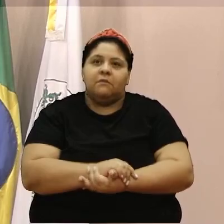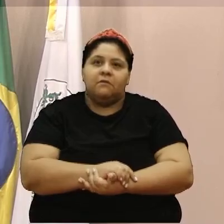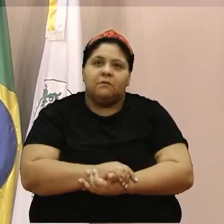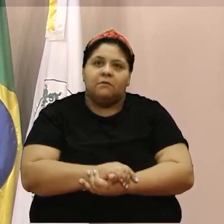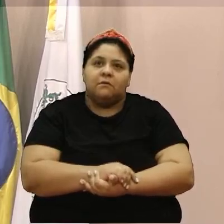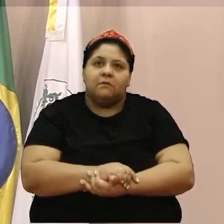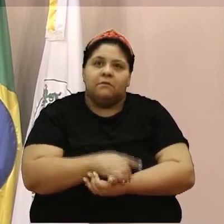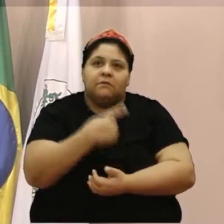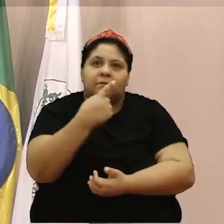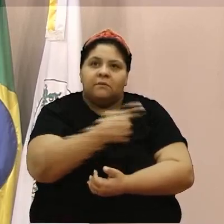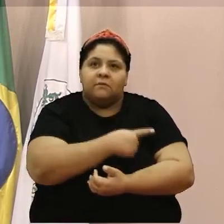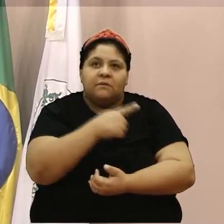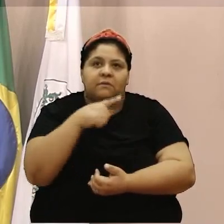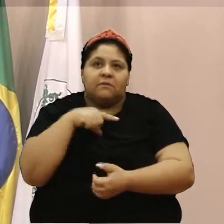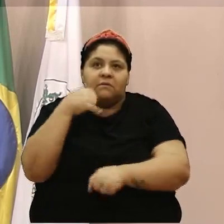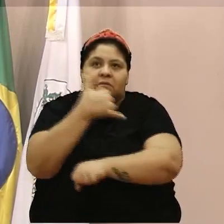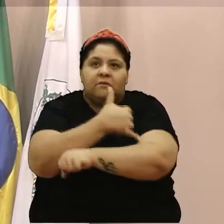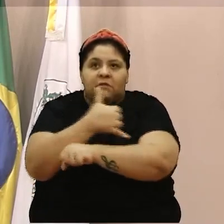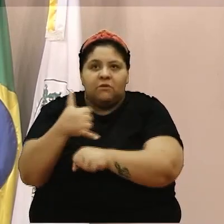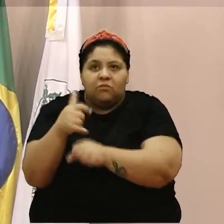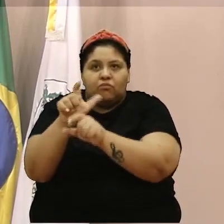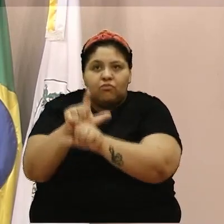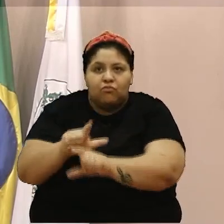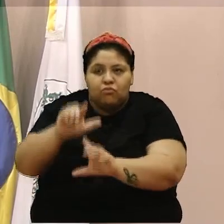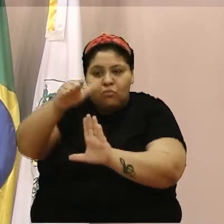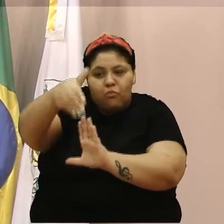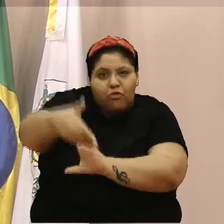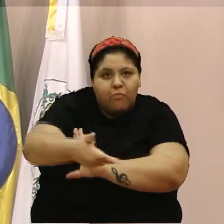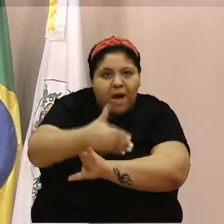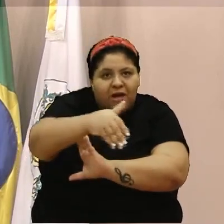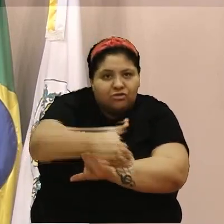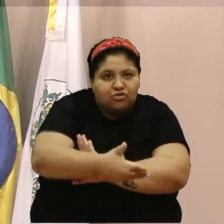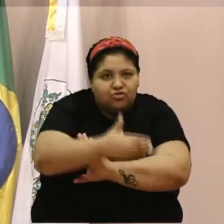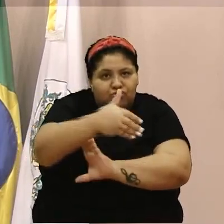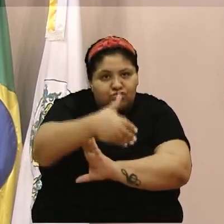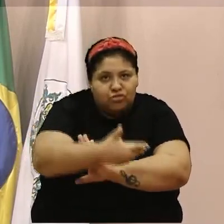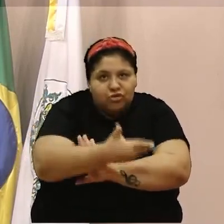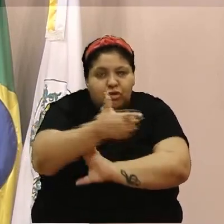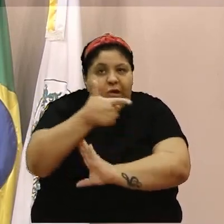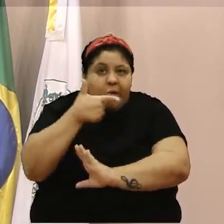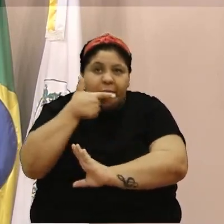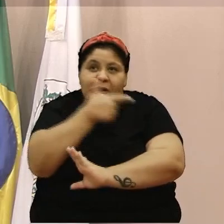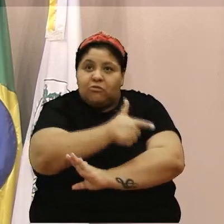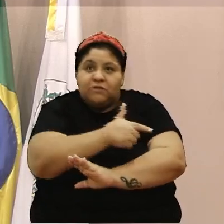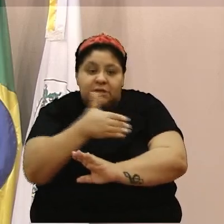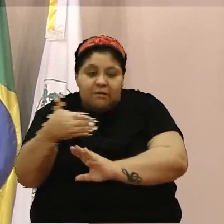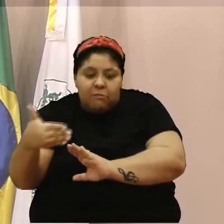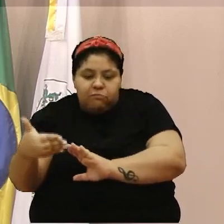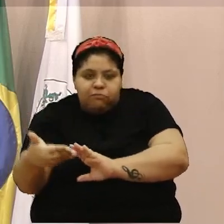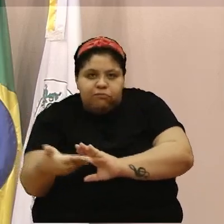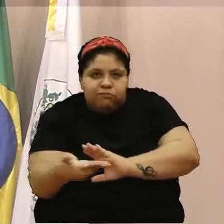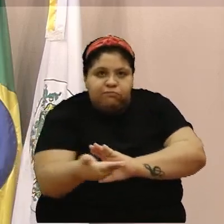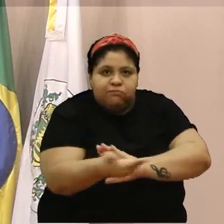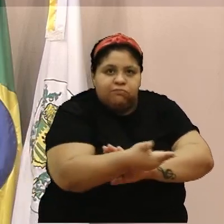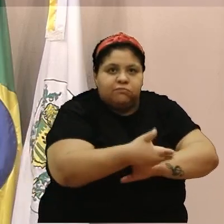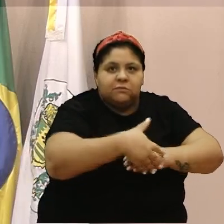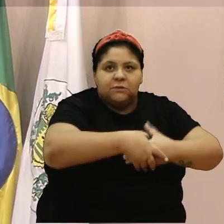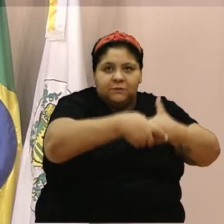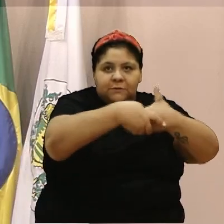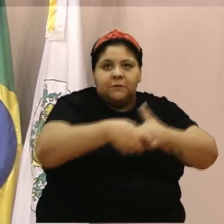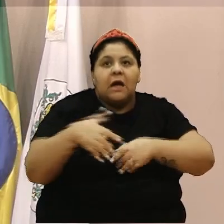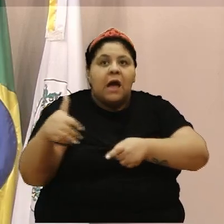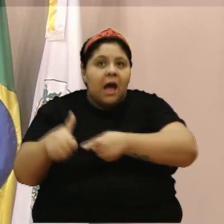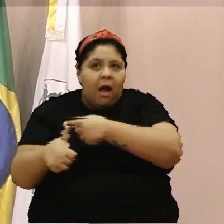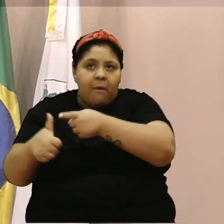Essa parte teve que atravessar a drenagem por baixo dos canteiros, ali para sair ali no Andreassa, onde a primeira etapa foi